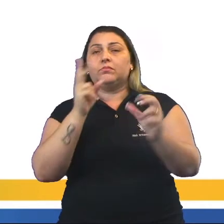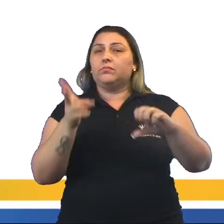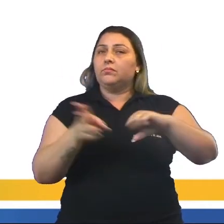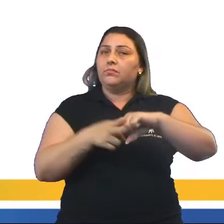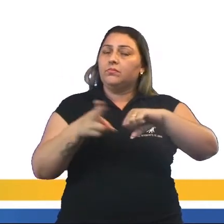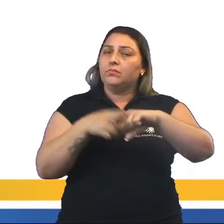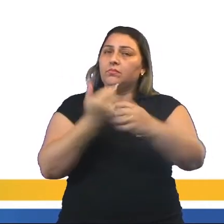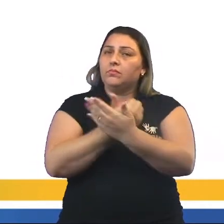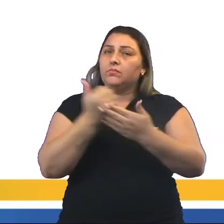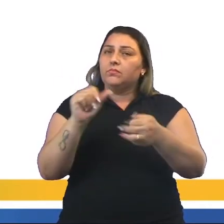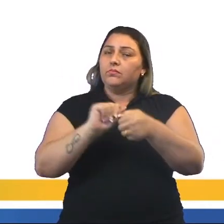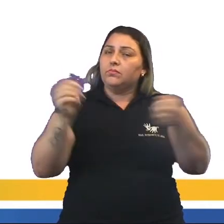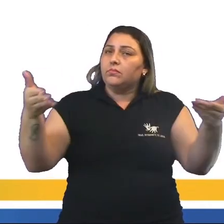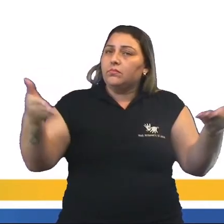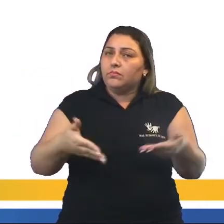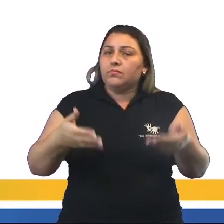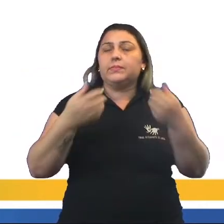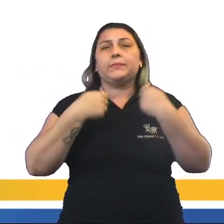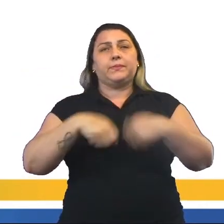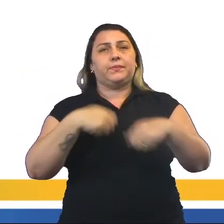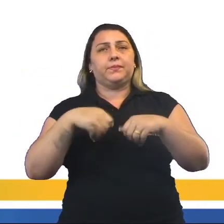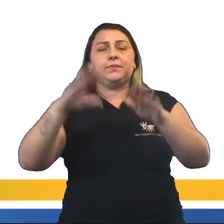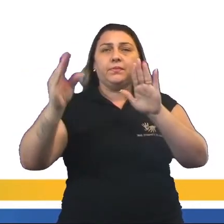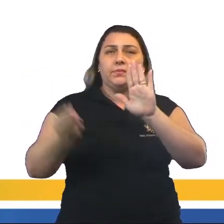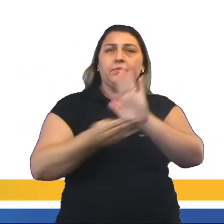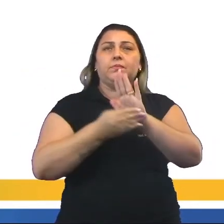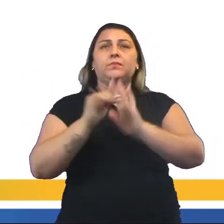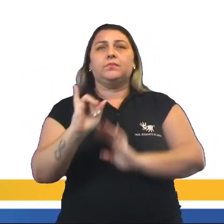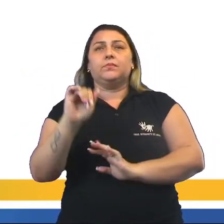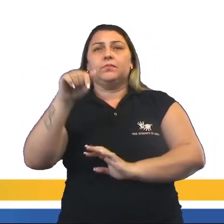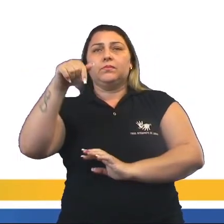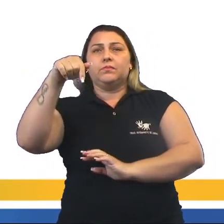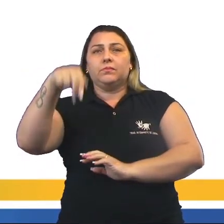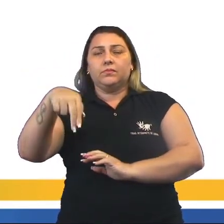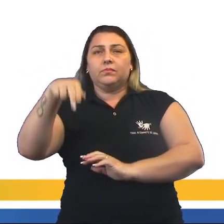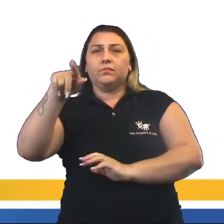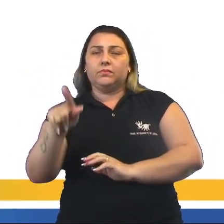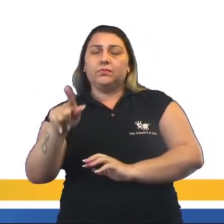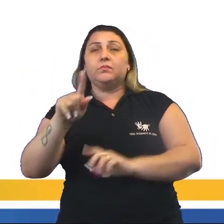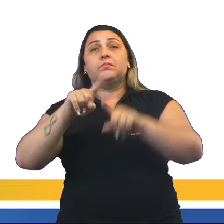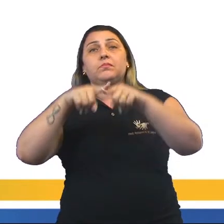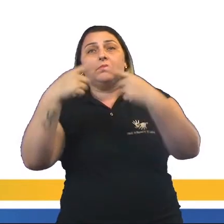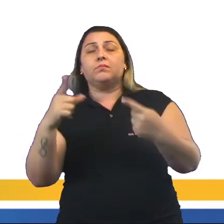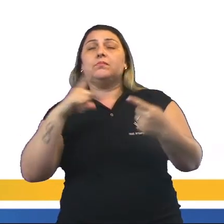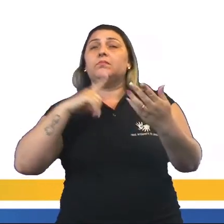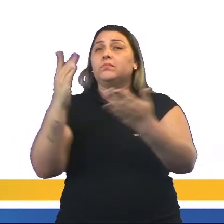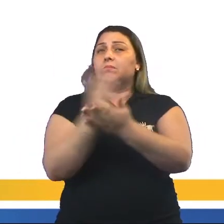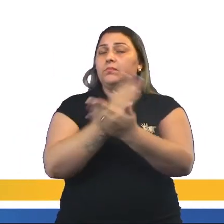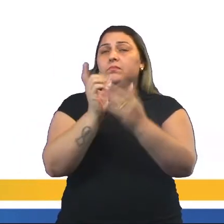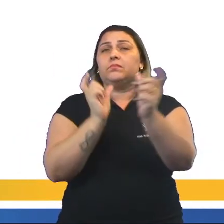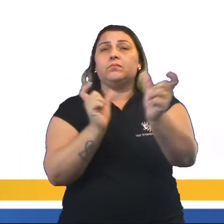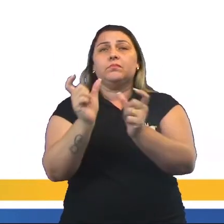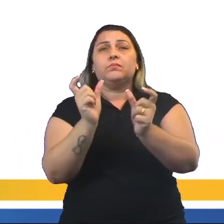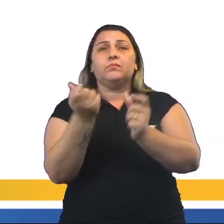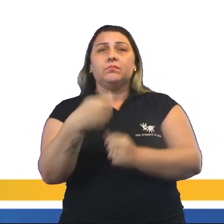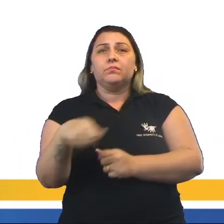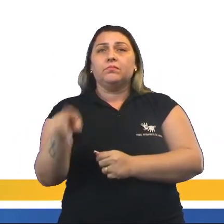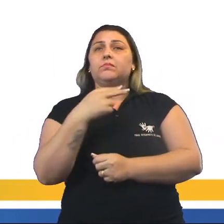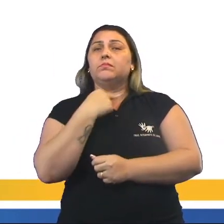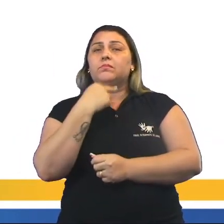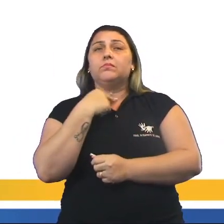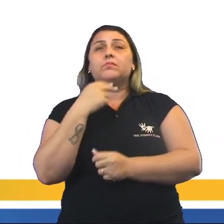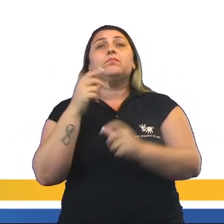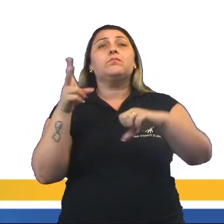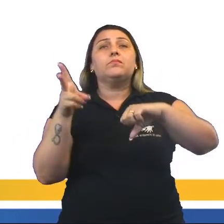ação sendo feita no momento, nós precisamos acrescentar o ing no finalzinho dele. Porém, existem aí as exceções. Quando o